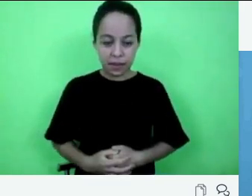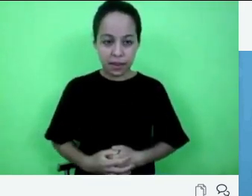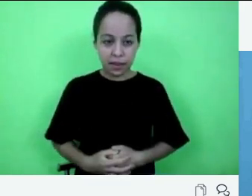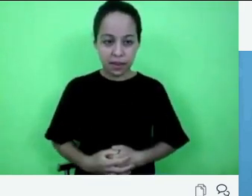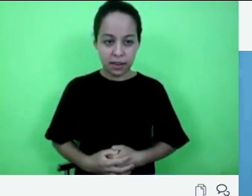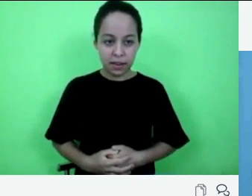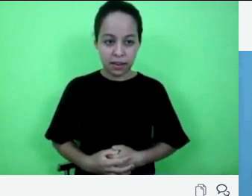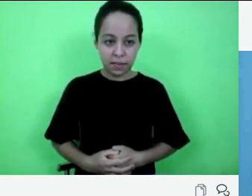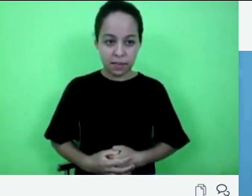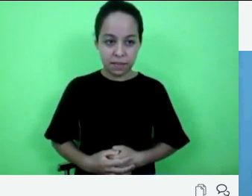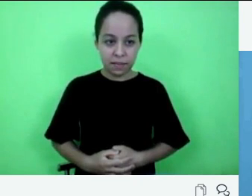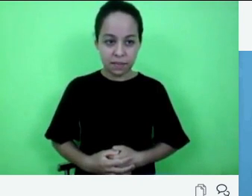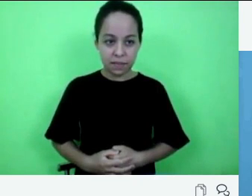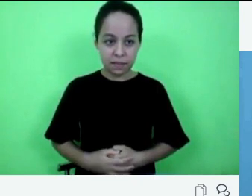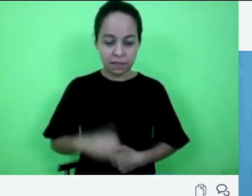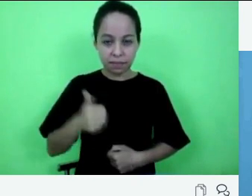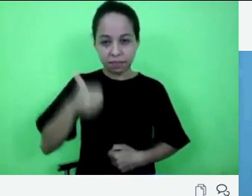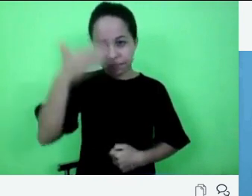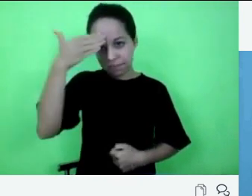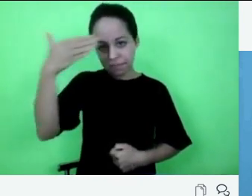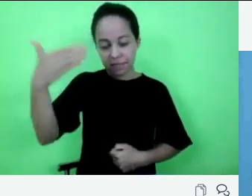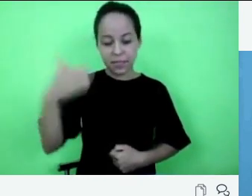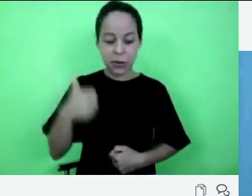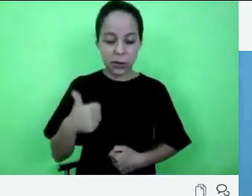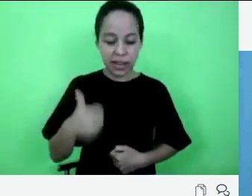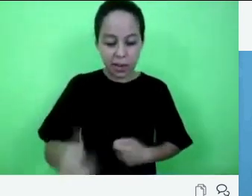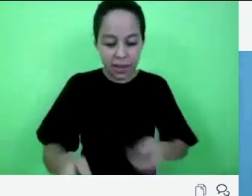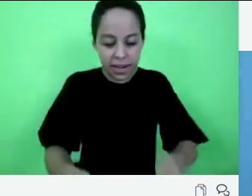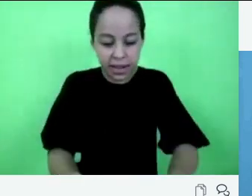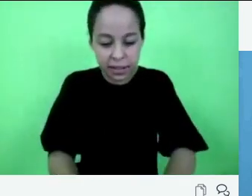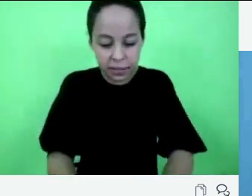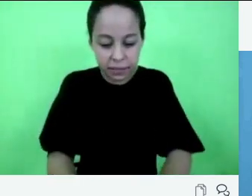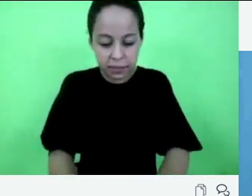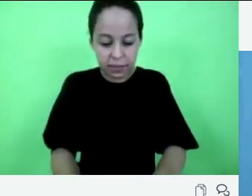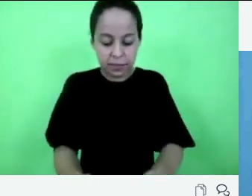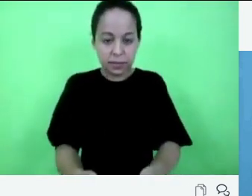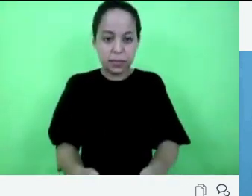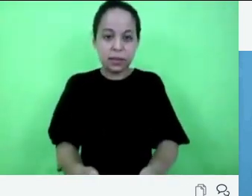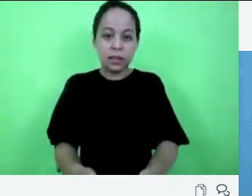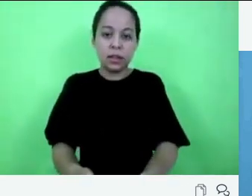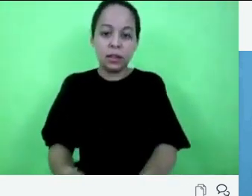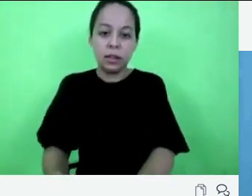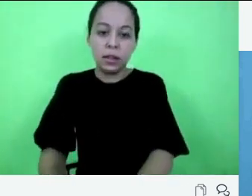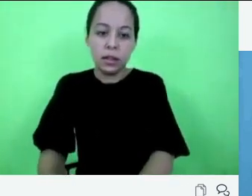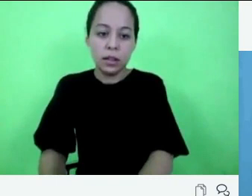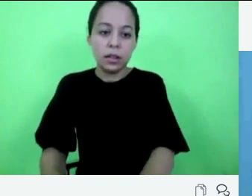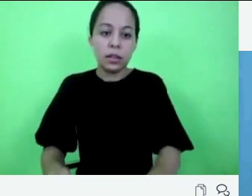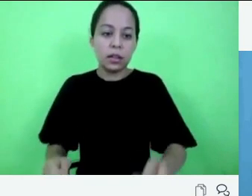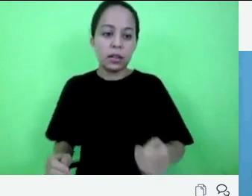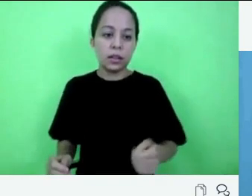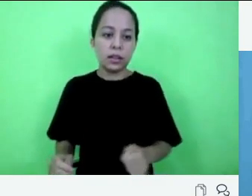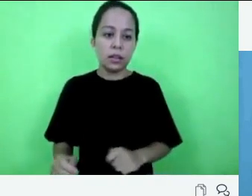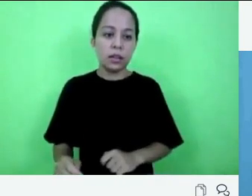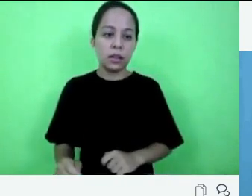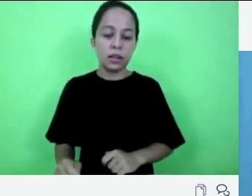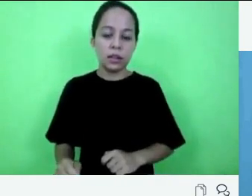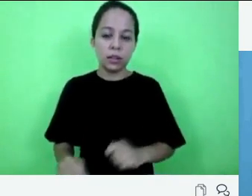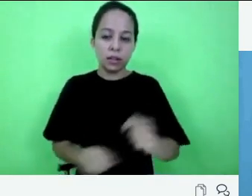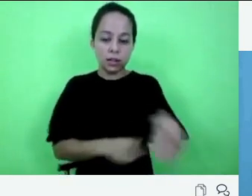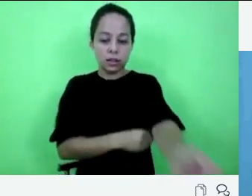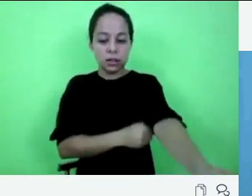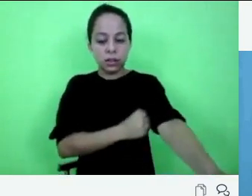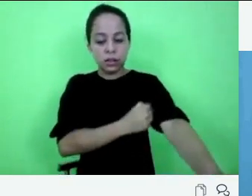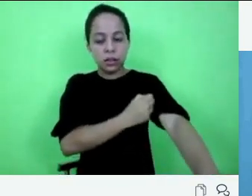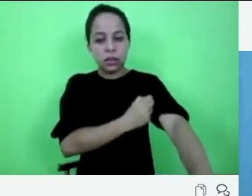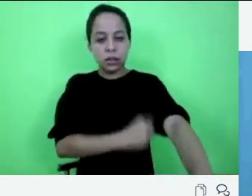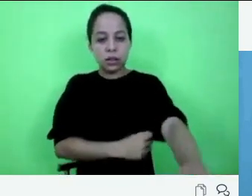Tá, eu vou tentar só mais uma vez aqui, só mais um momento. Só não Ok. vai ter como a gente ficar olhando depois, Clara, qual a posição. Aí ele pode perguntar ou pelo